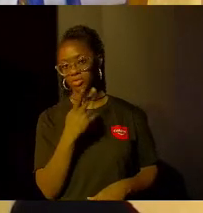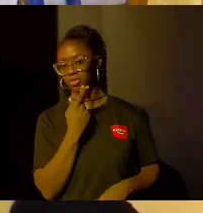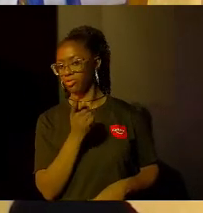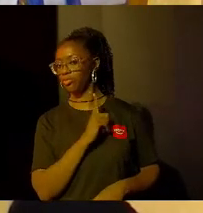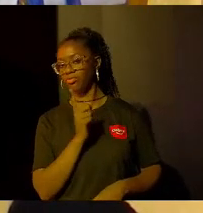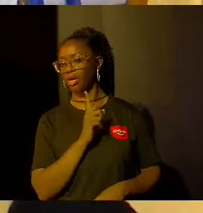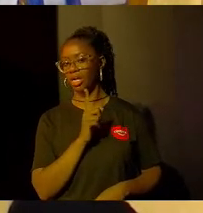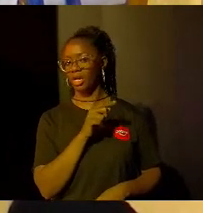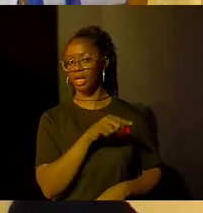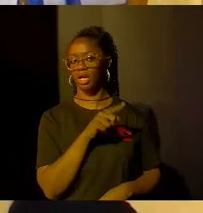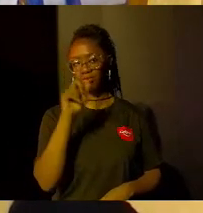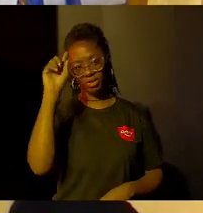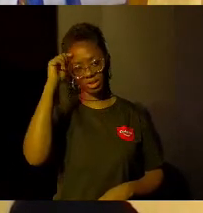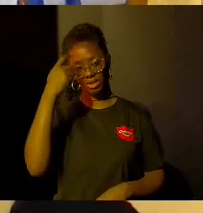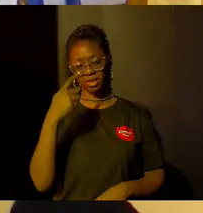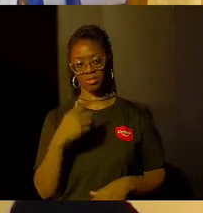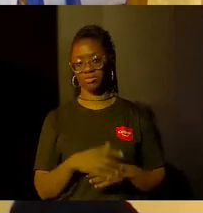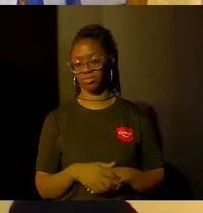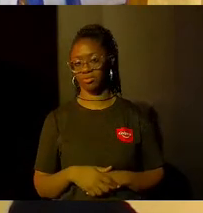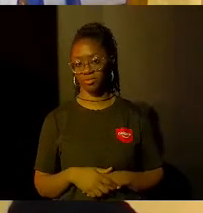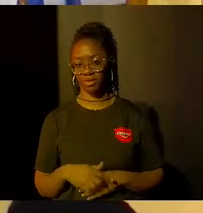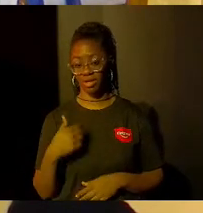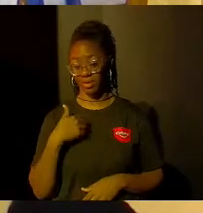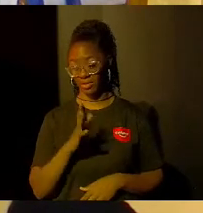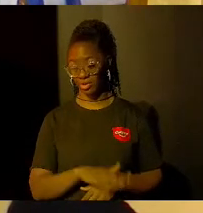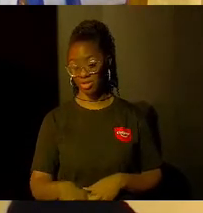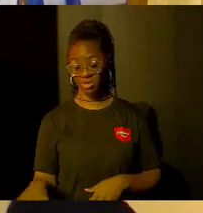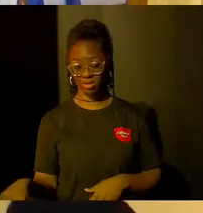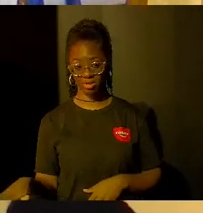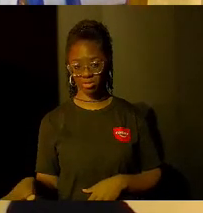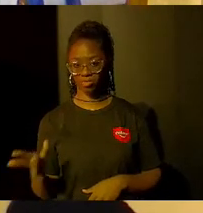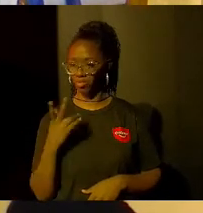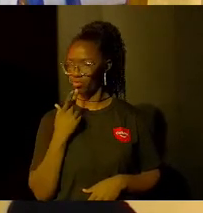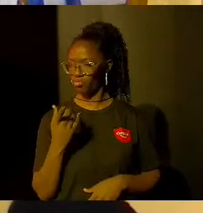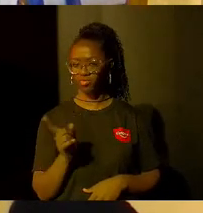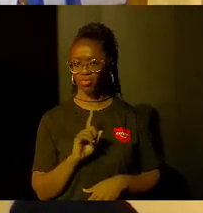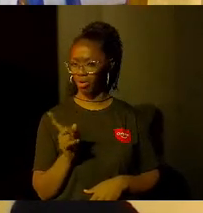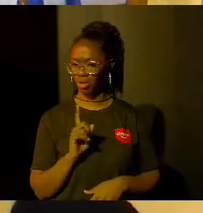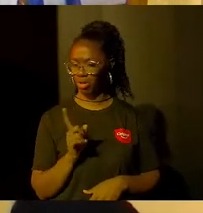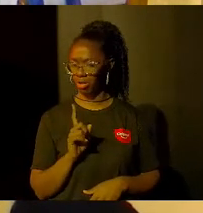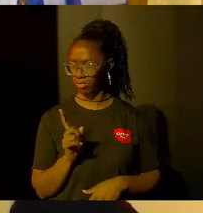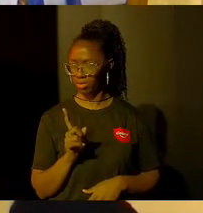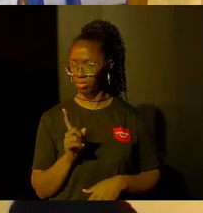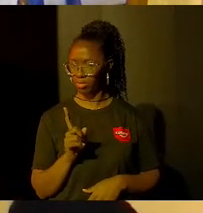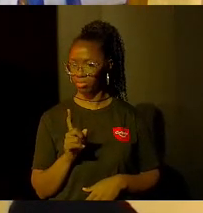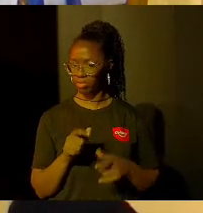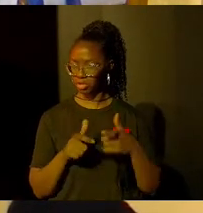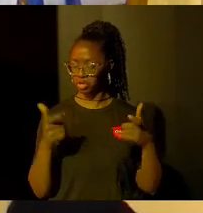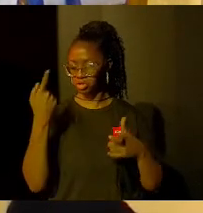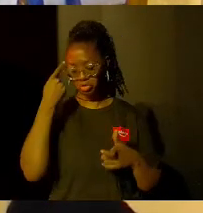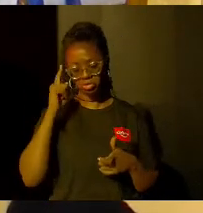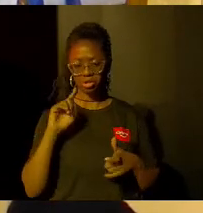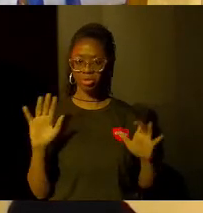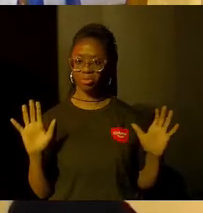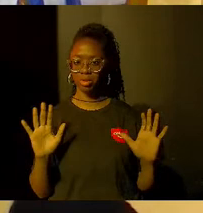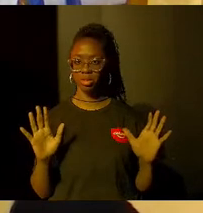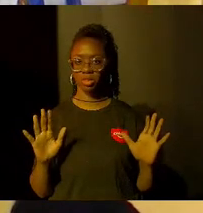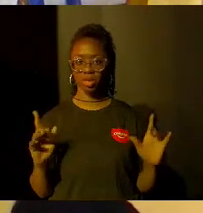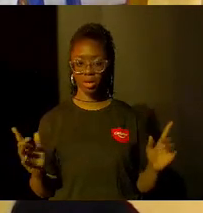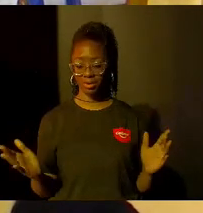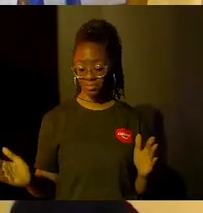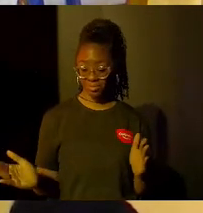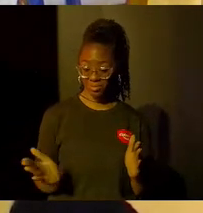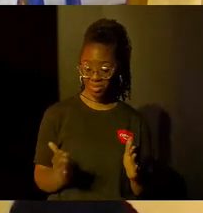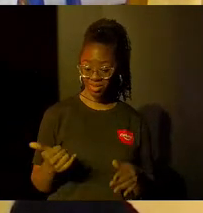falava com Machado de Assis era preto há 20 anos quando eu era criança a gente não falava que o Machado de Assis era preto e aí a menos de 10 anos